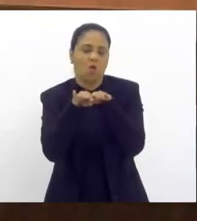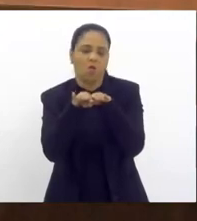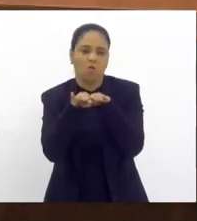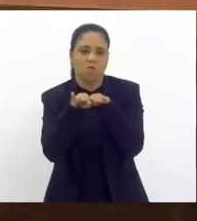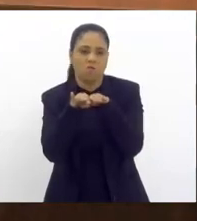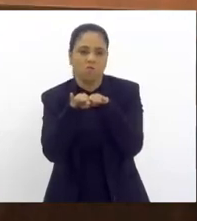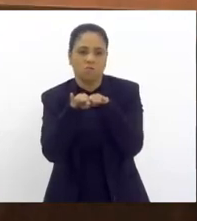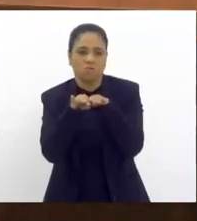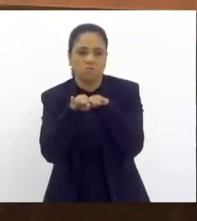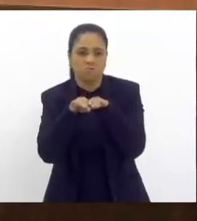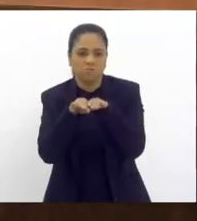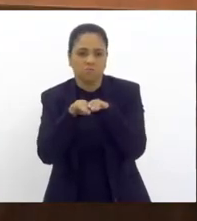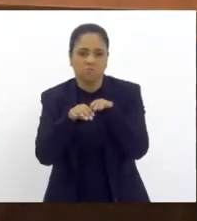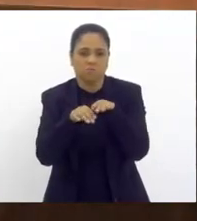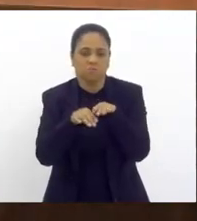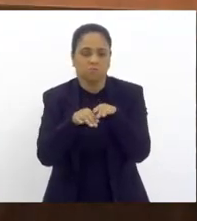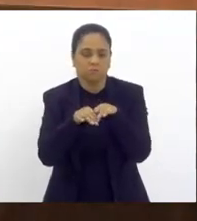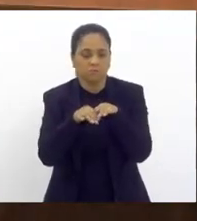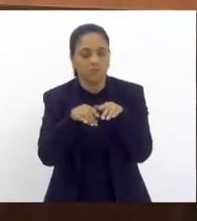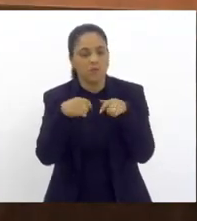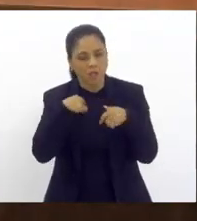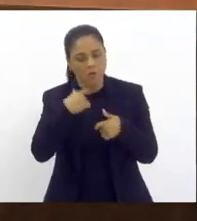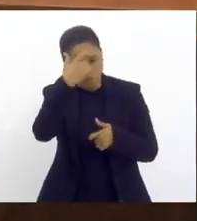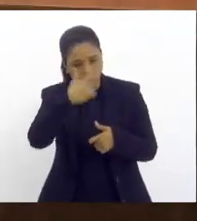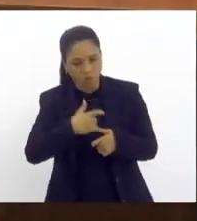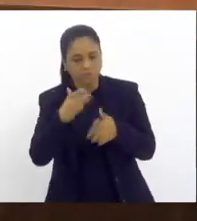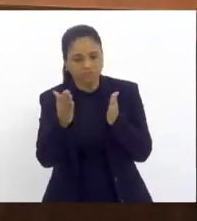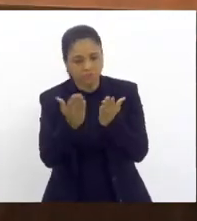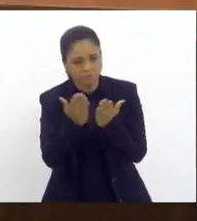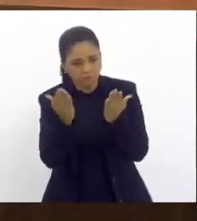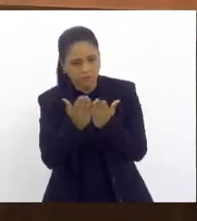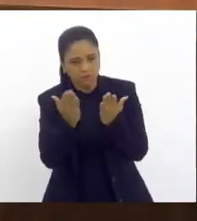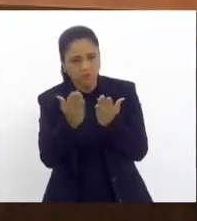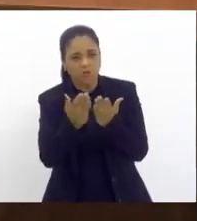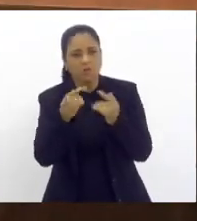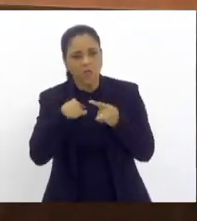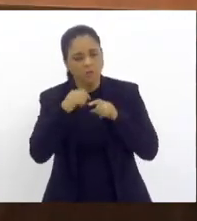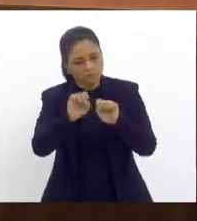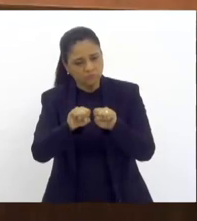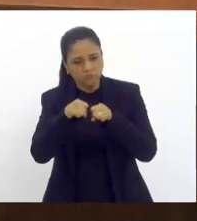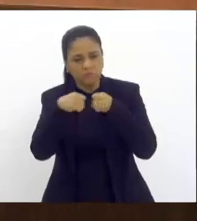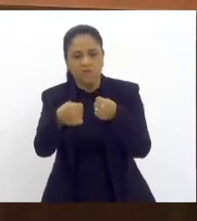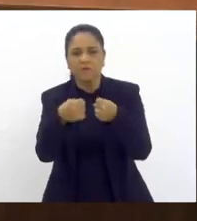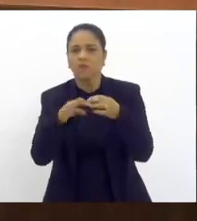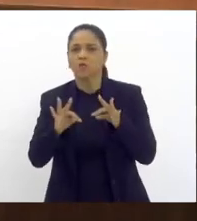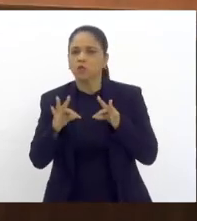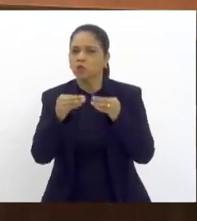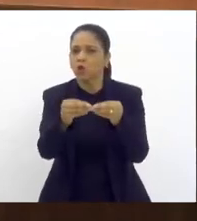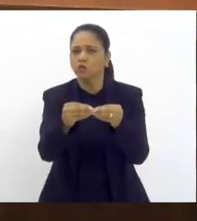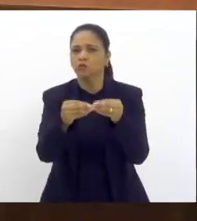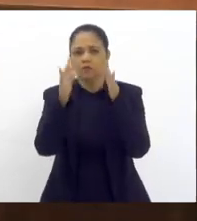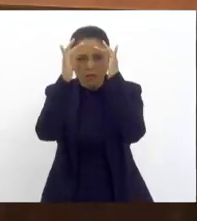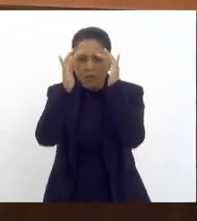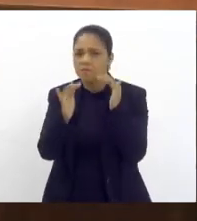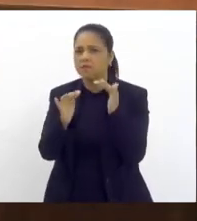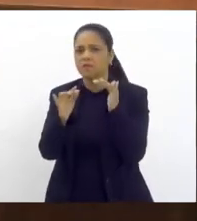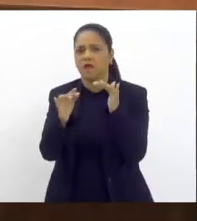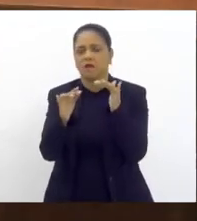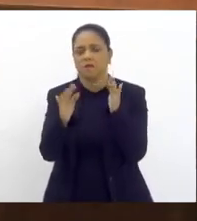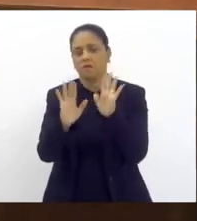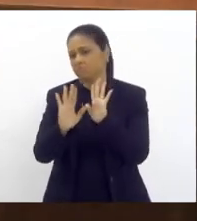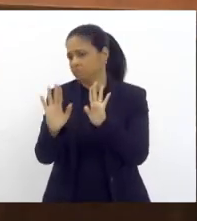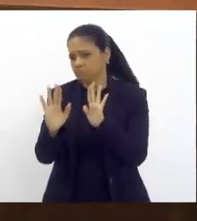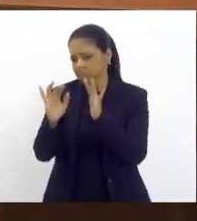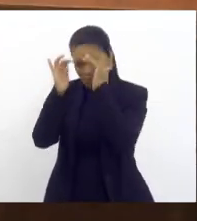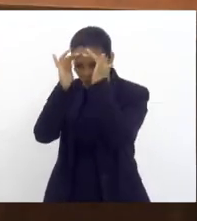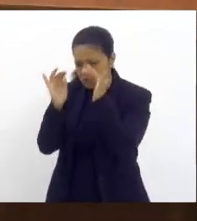B. Então, como cristão, como evangélico, eu estou aqui para defender a todos e respeitar. Quem se acha? Você